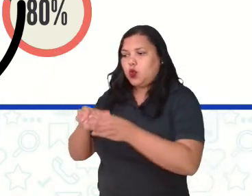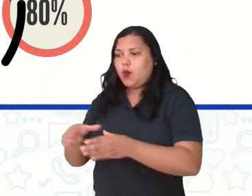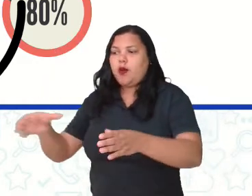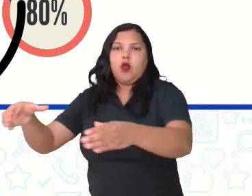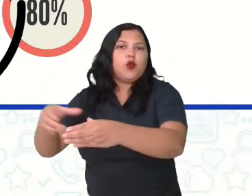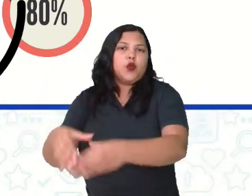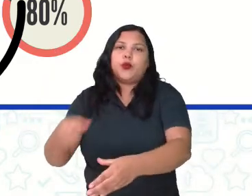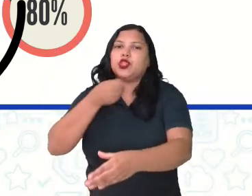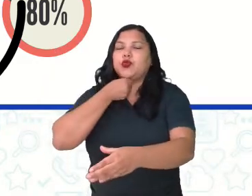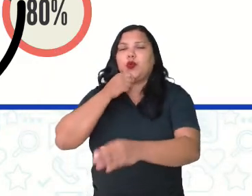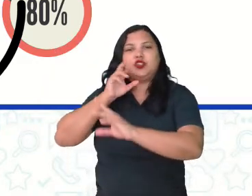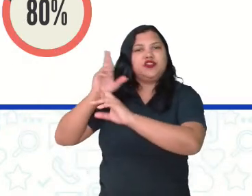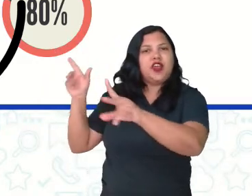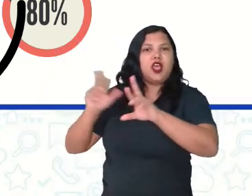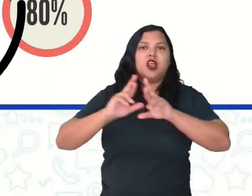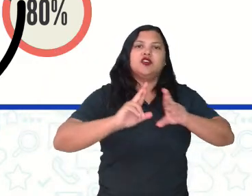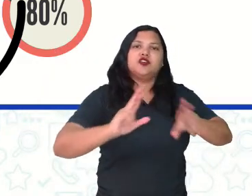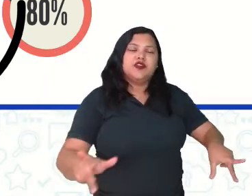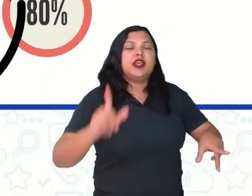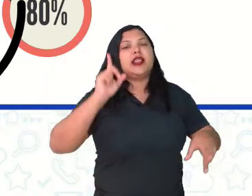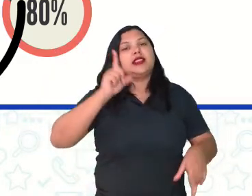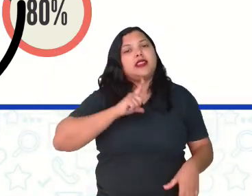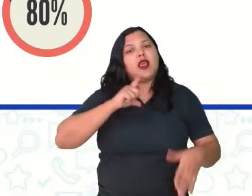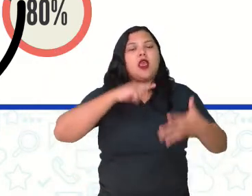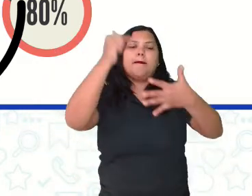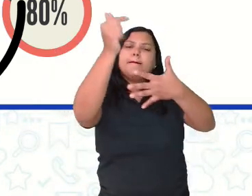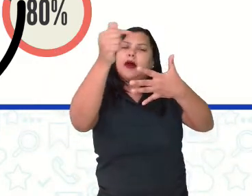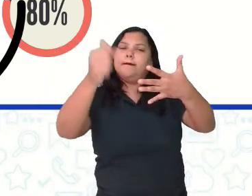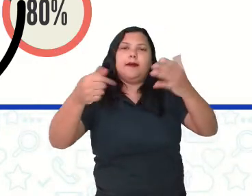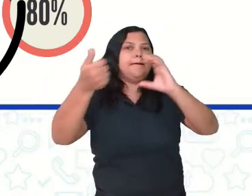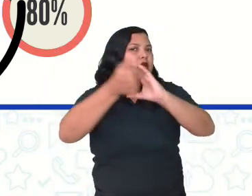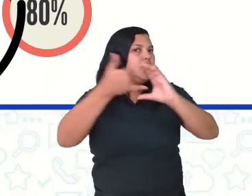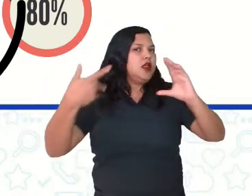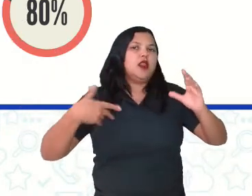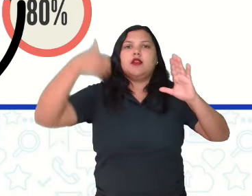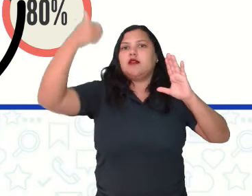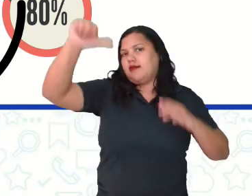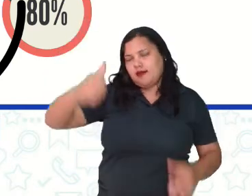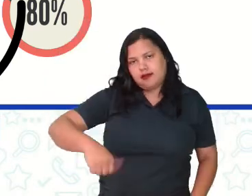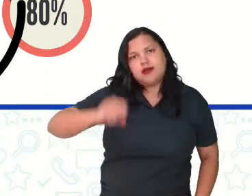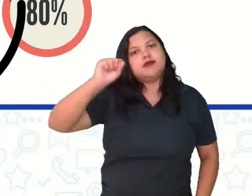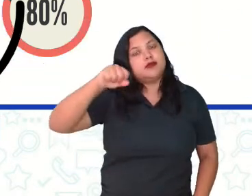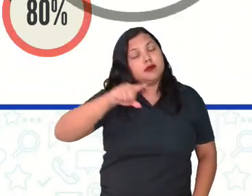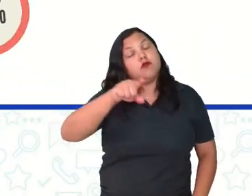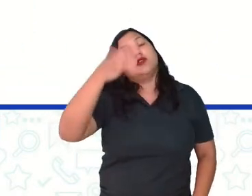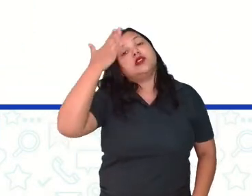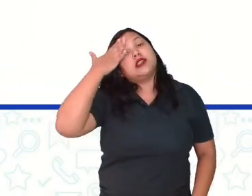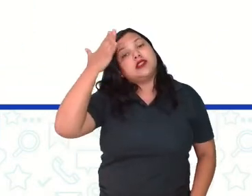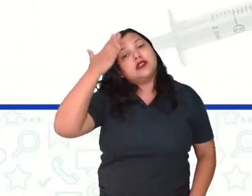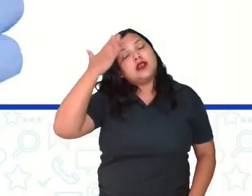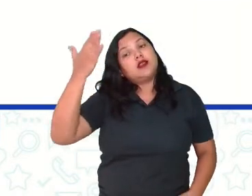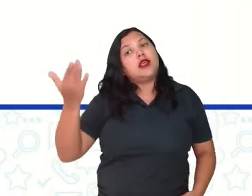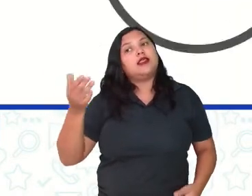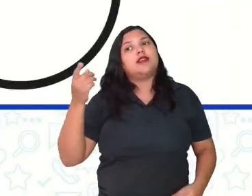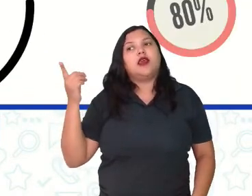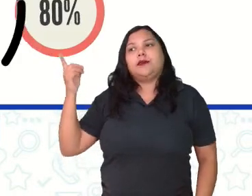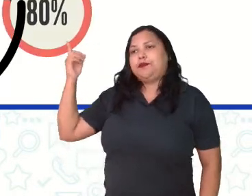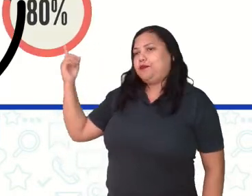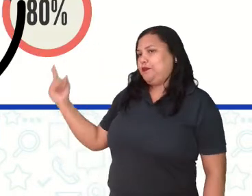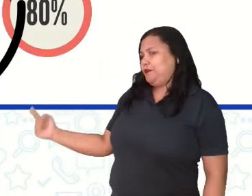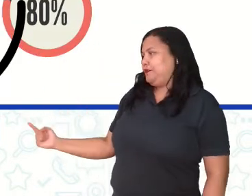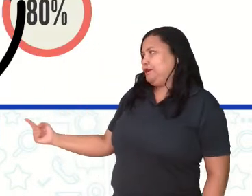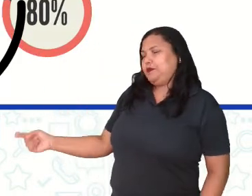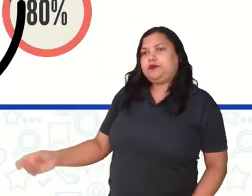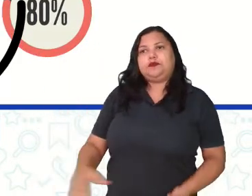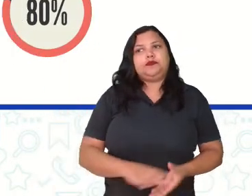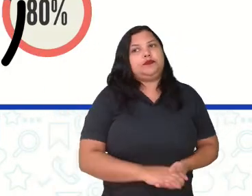idosos. Então, existe uma série de situações que são analisadas para que você chegue nessas situações